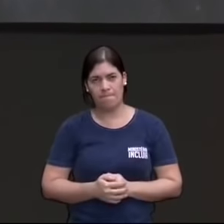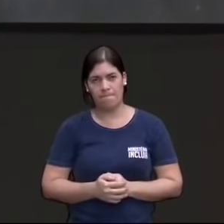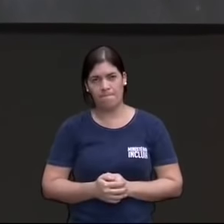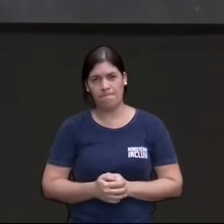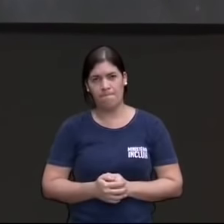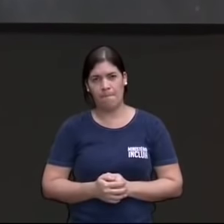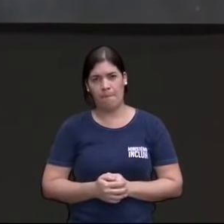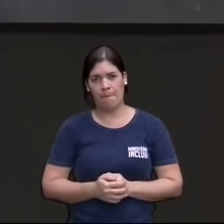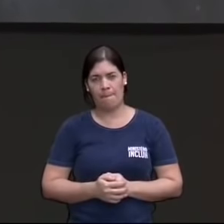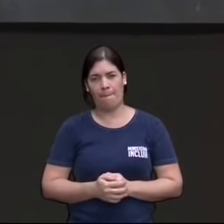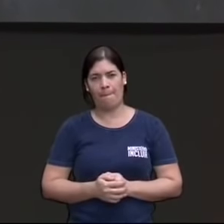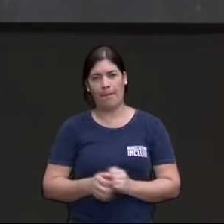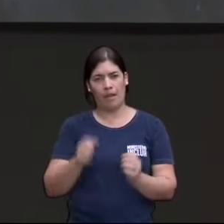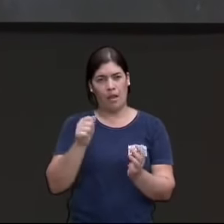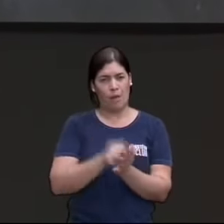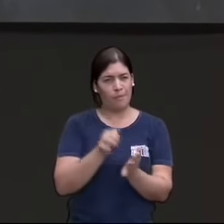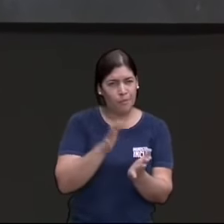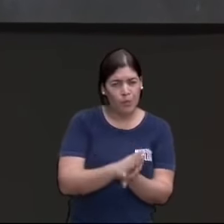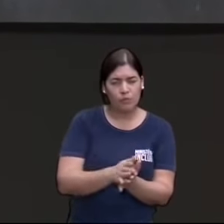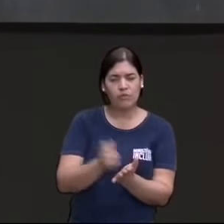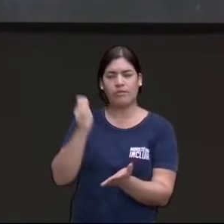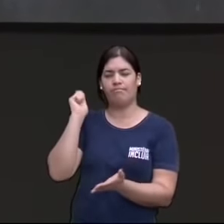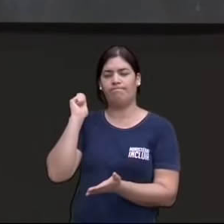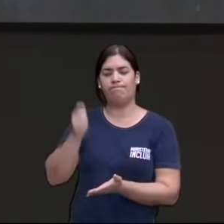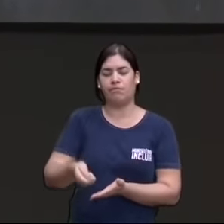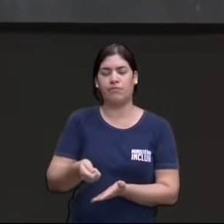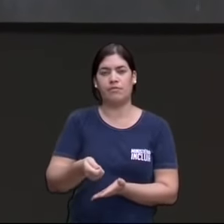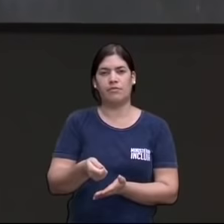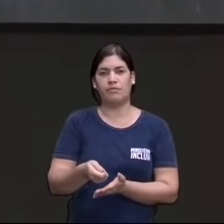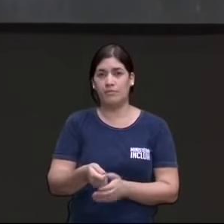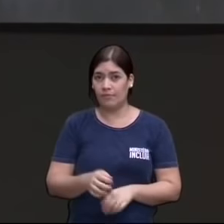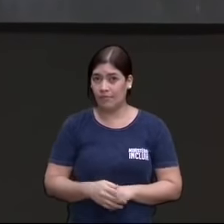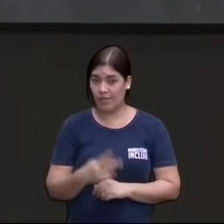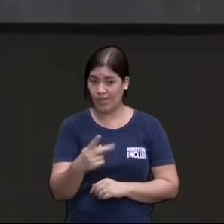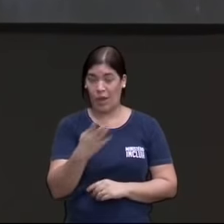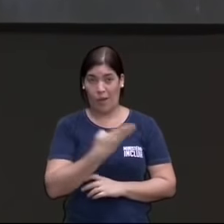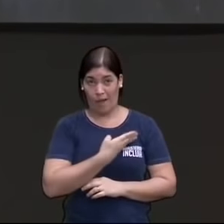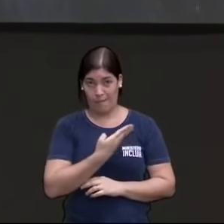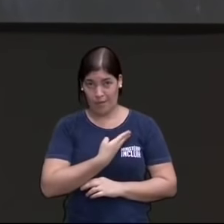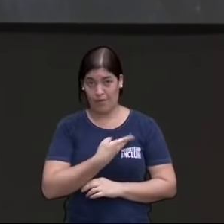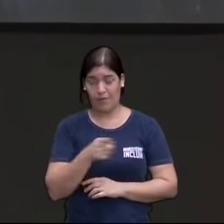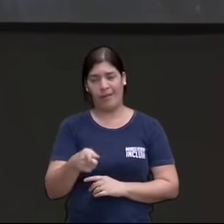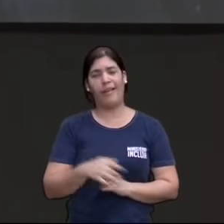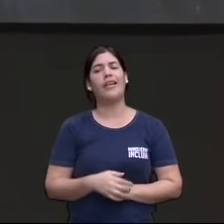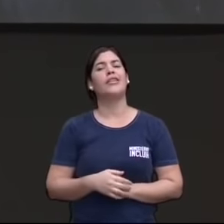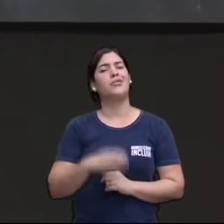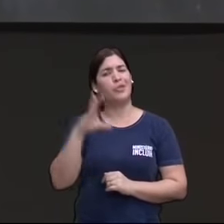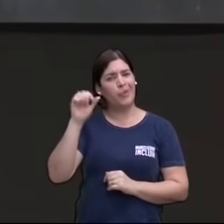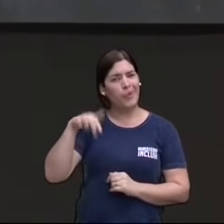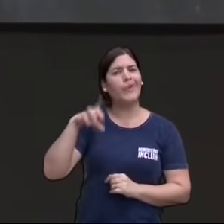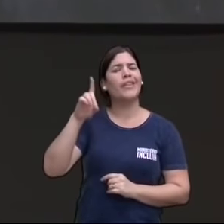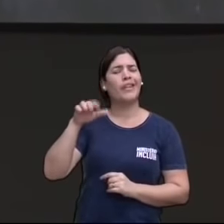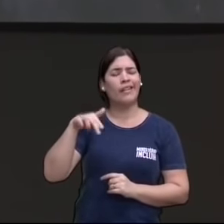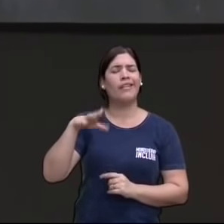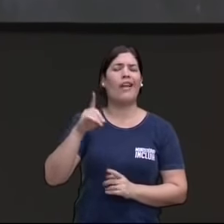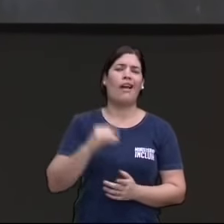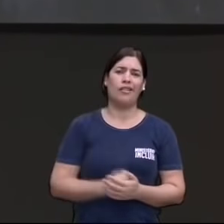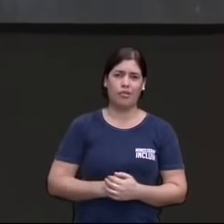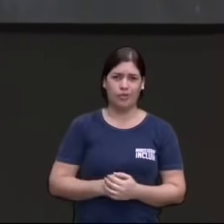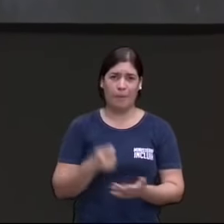pesada multa ao seu amigo. O seu amigo foi condenado a pagar um valor